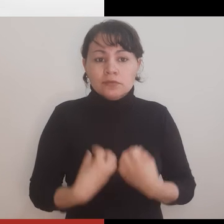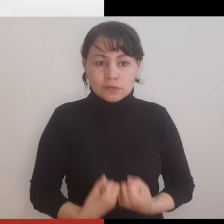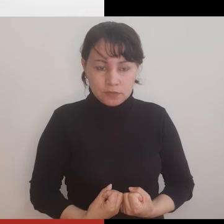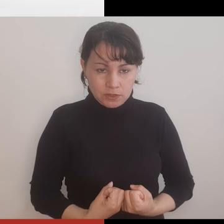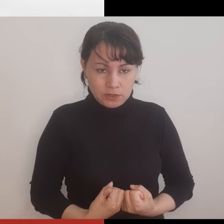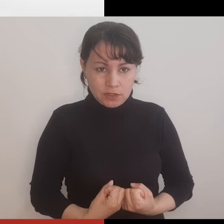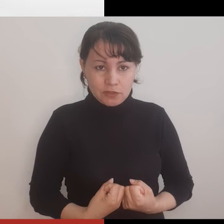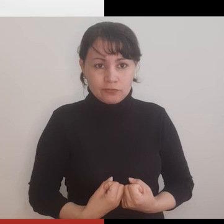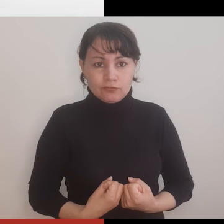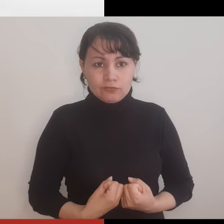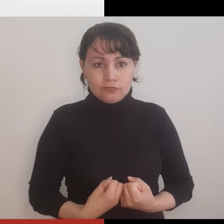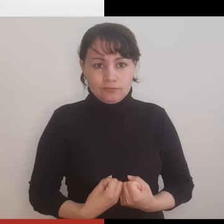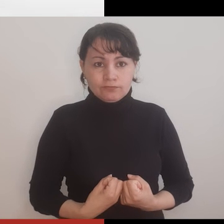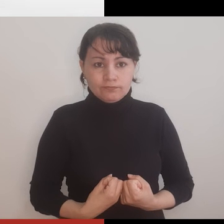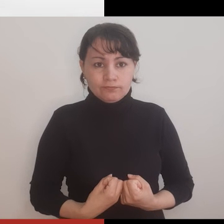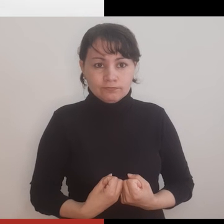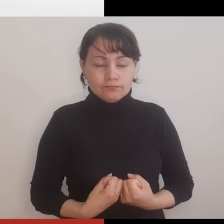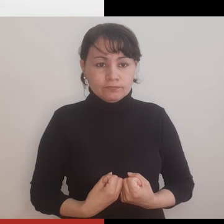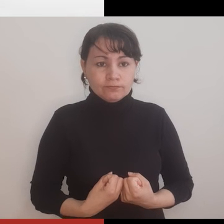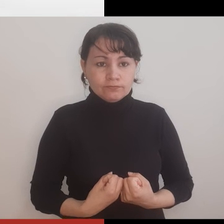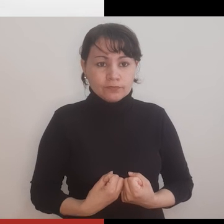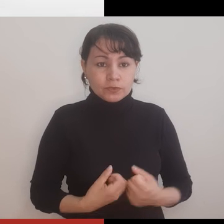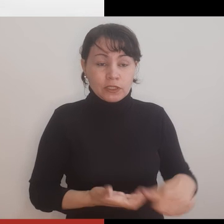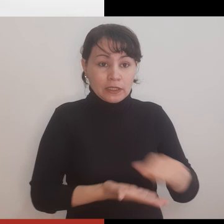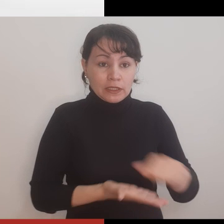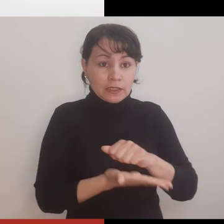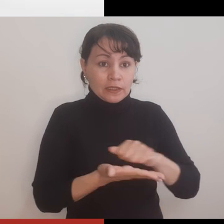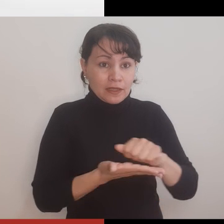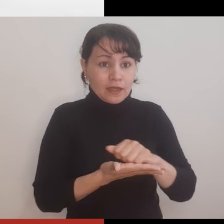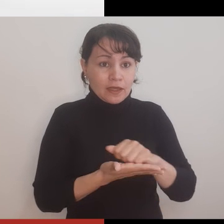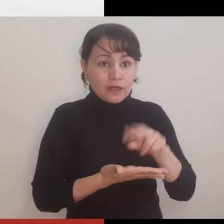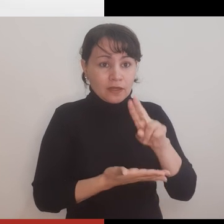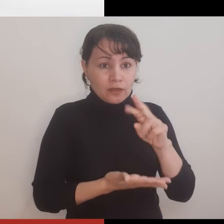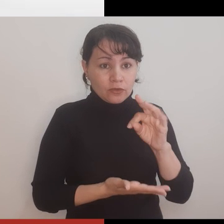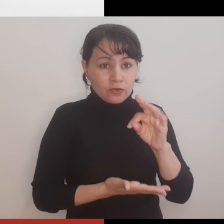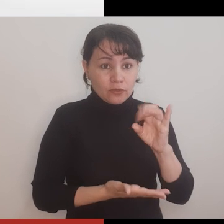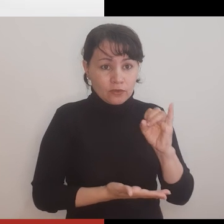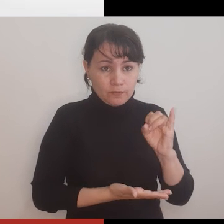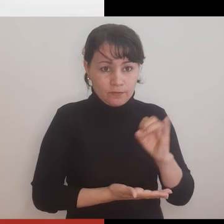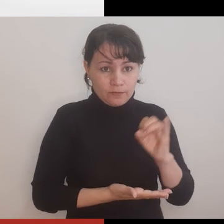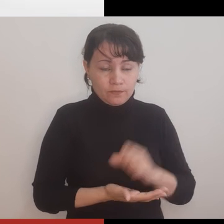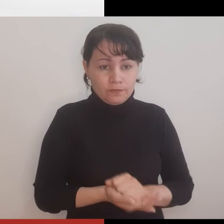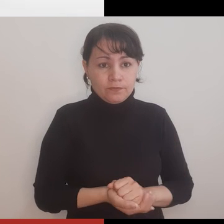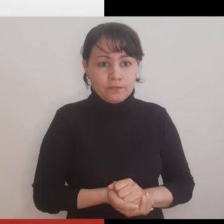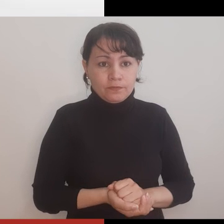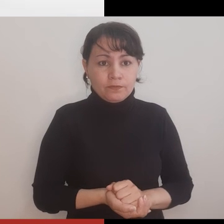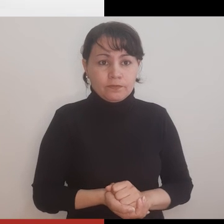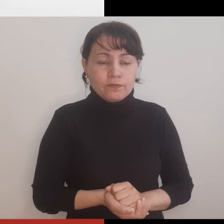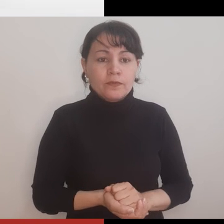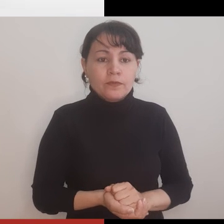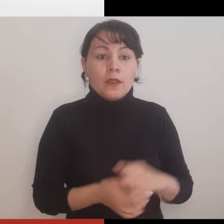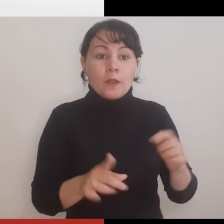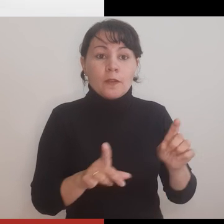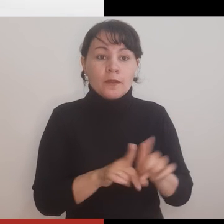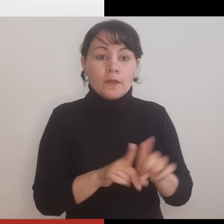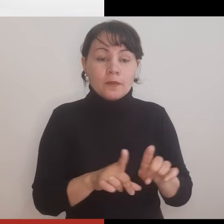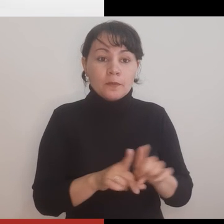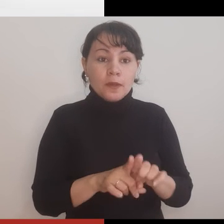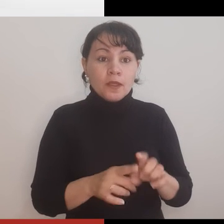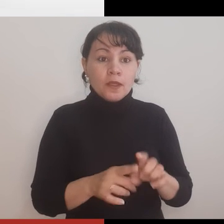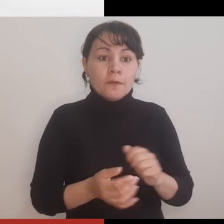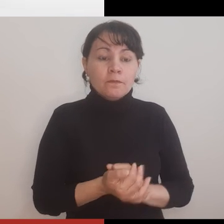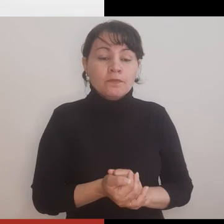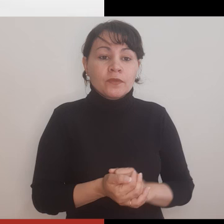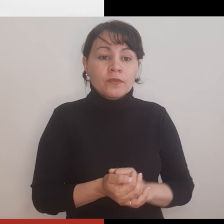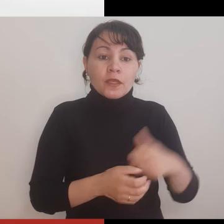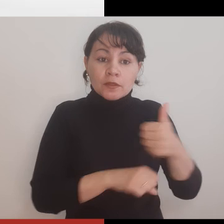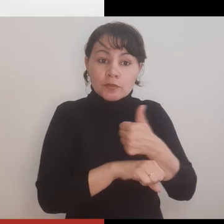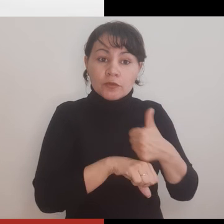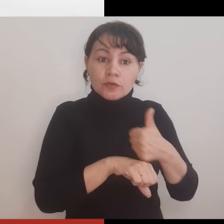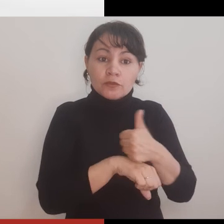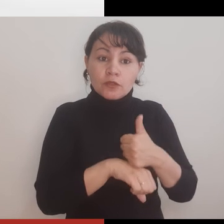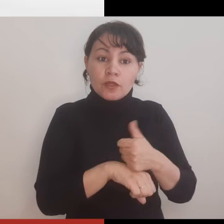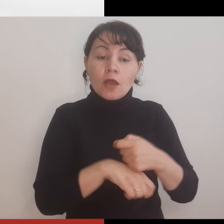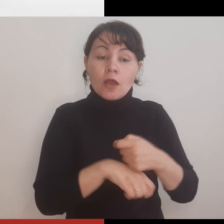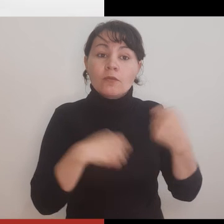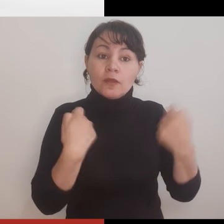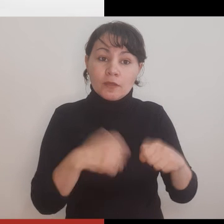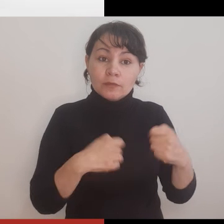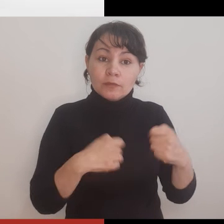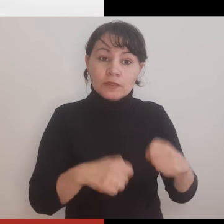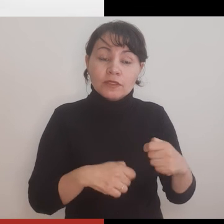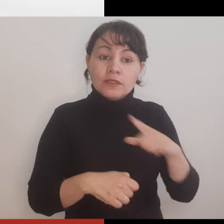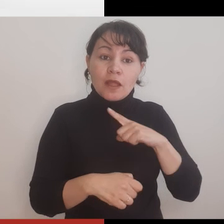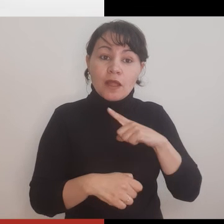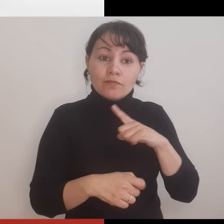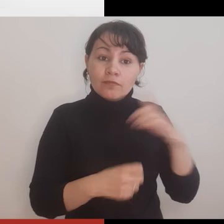físico, né? no cenário da terapia intensiva. Além disso, esse profissional ele precisa